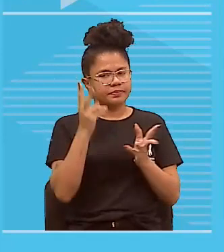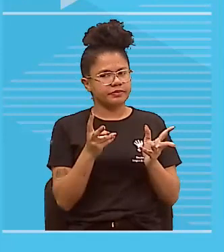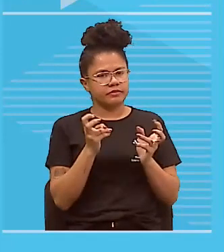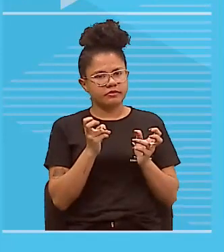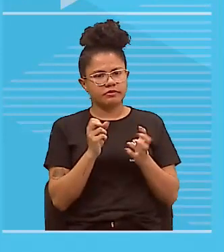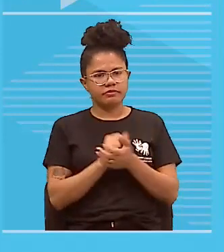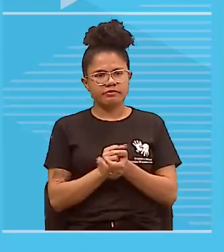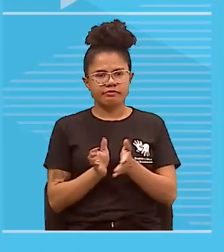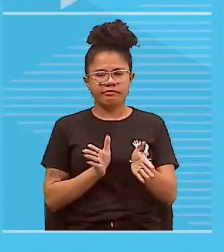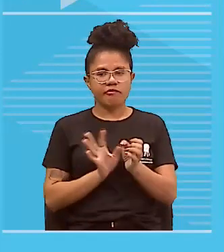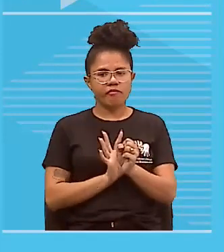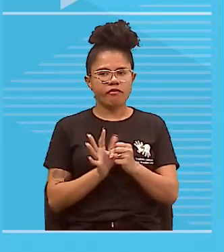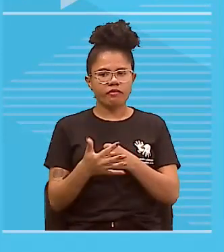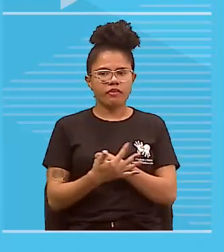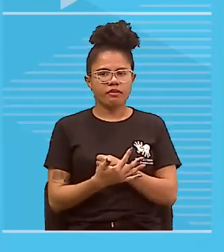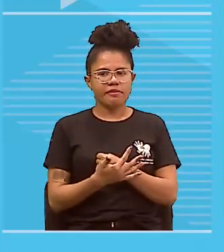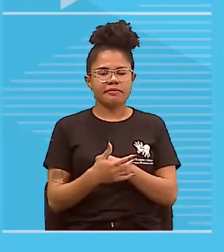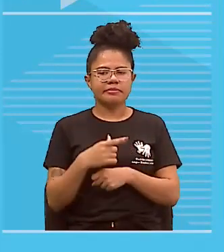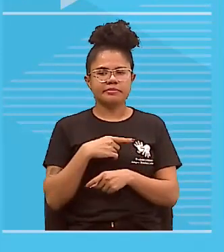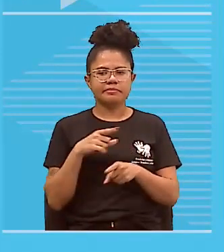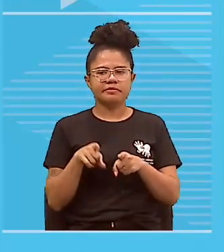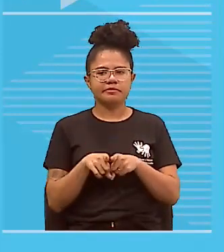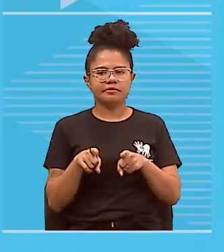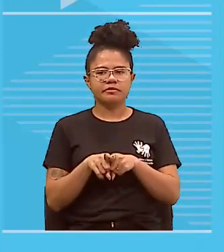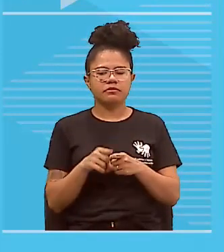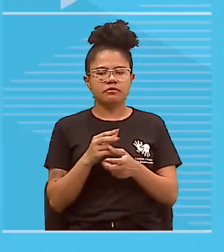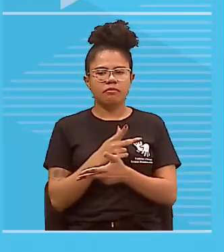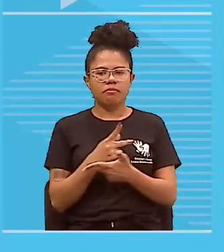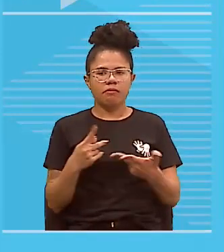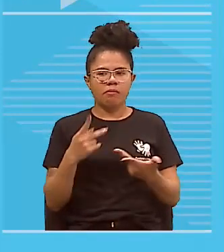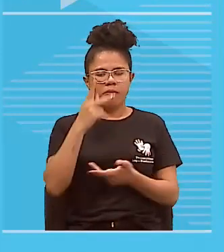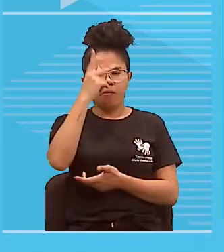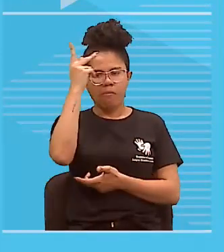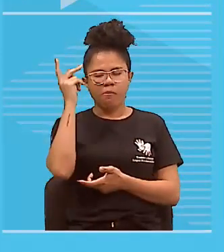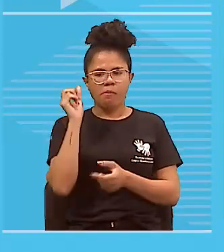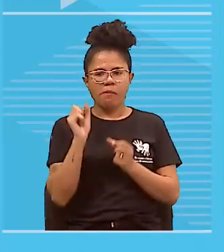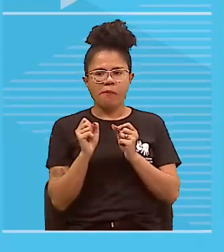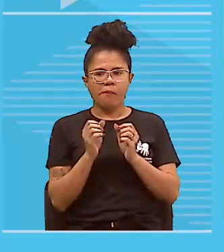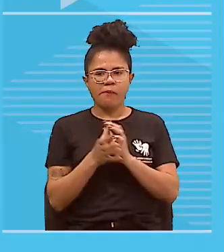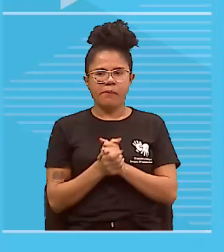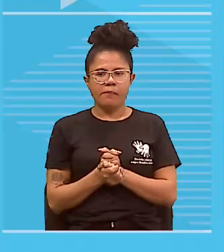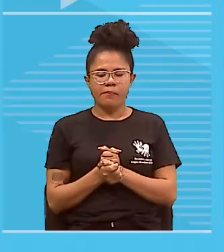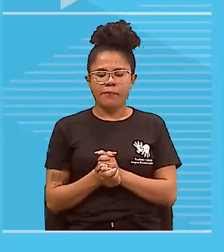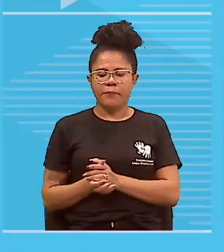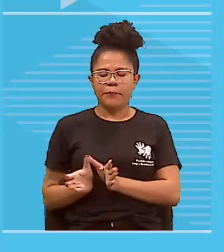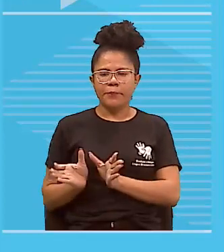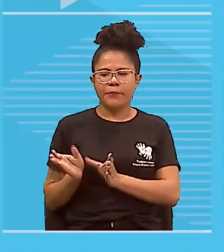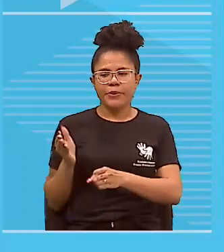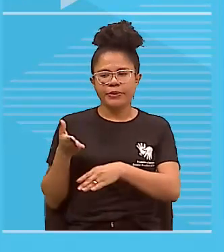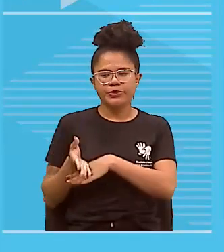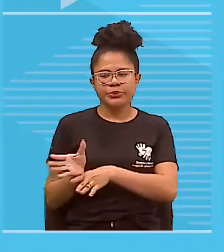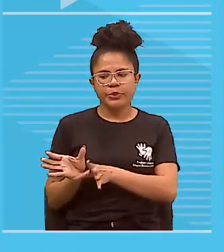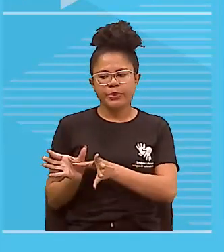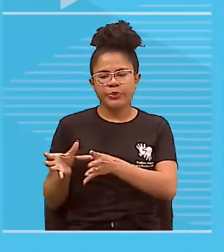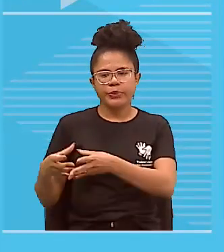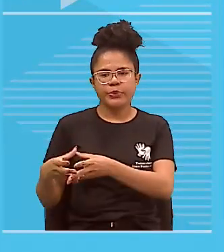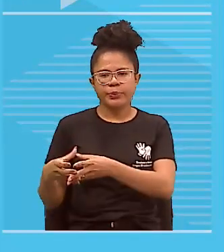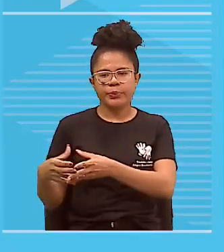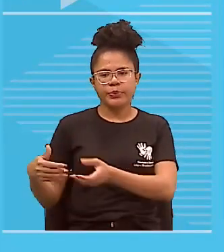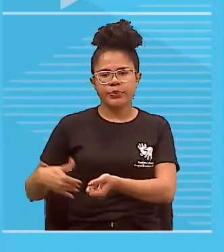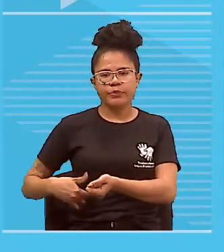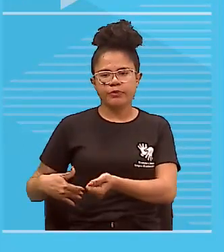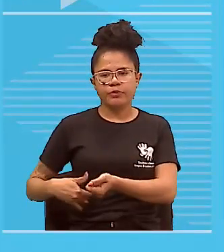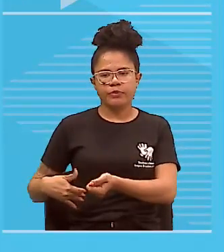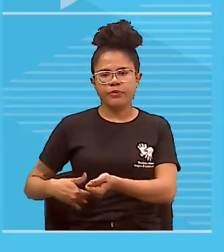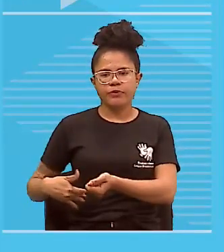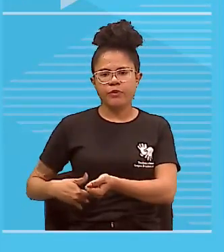causou. Inclusive, botou muita gente na margem, né? Dentro do que a gente chama de mapa da fome. De novo, o Brasil voltou para o mapa da